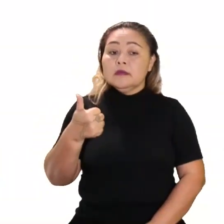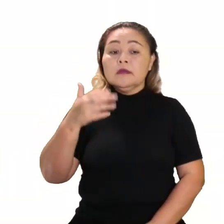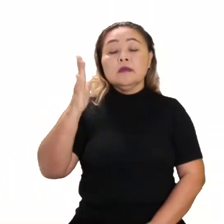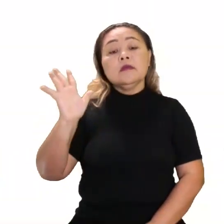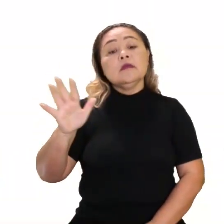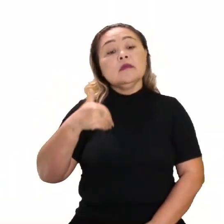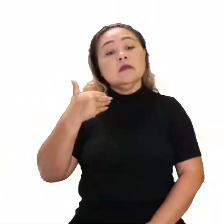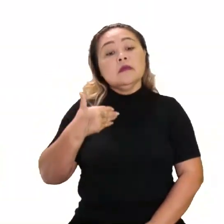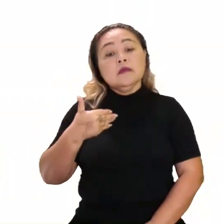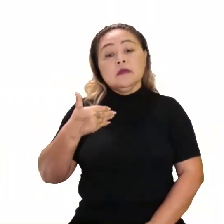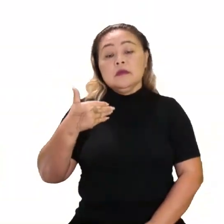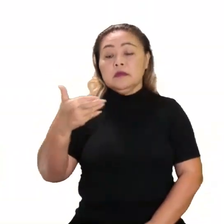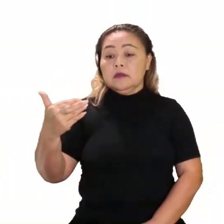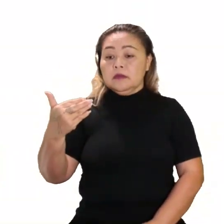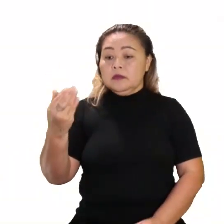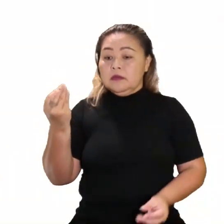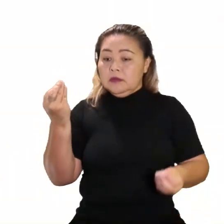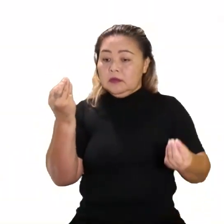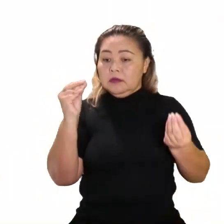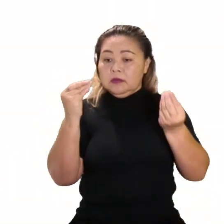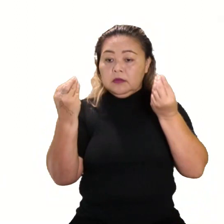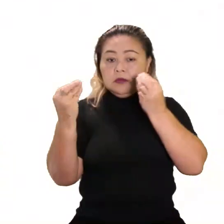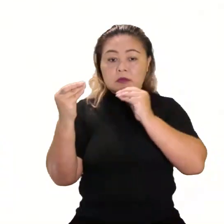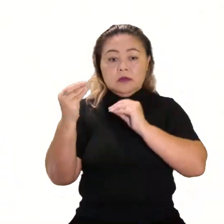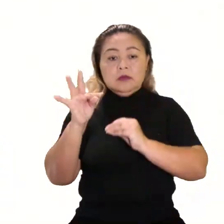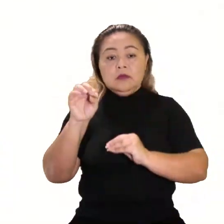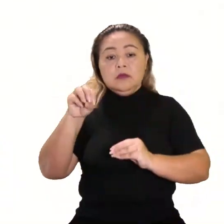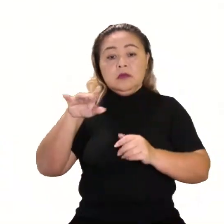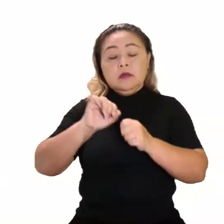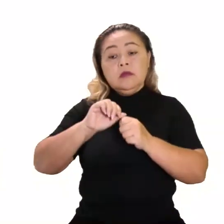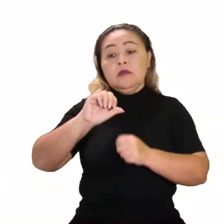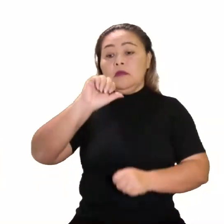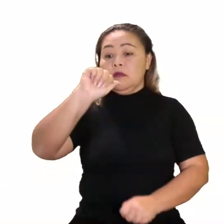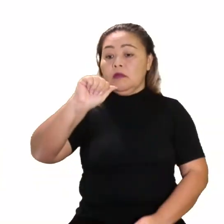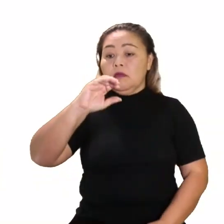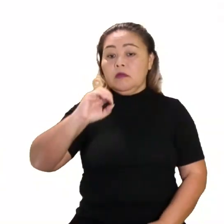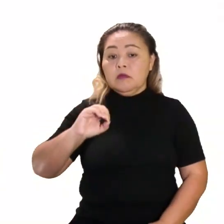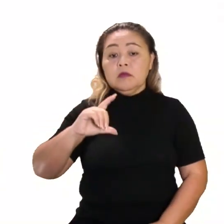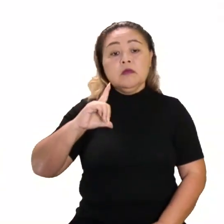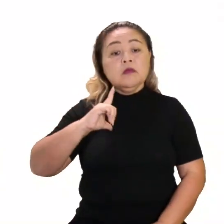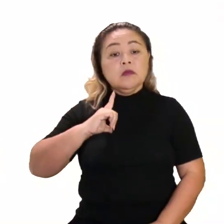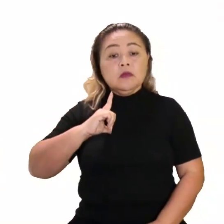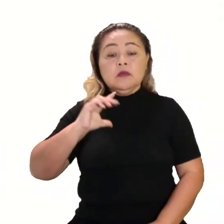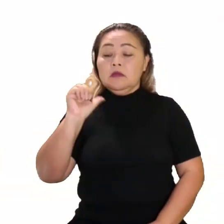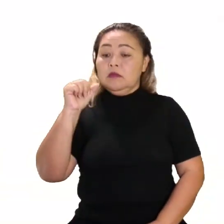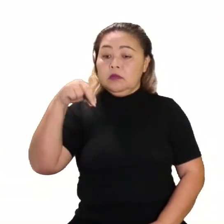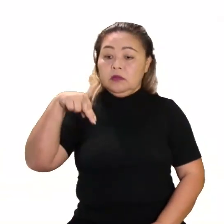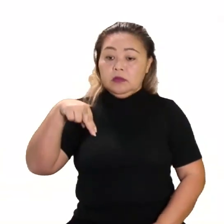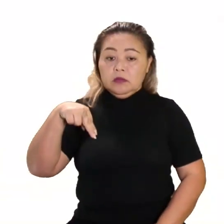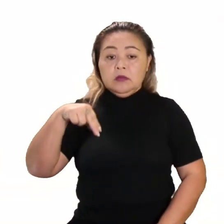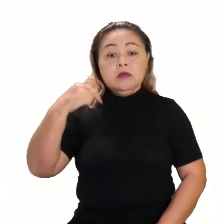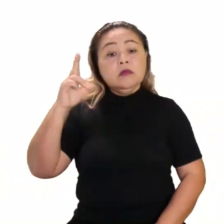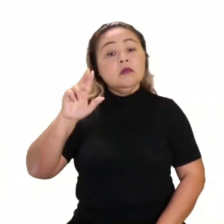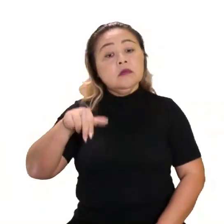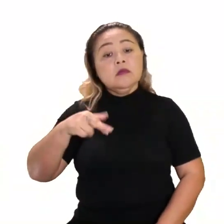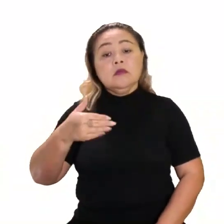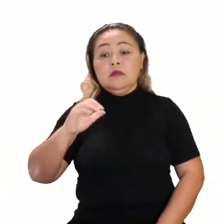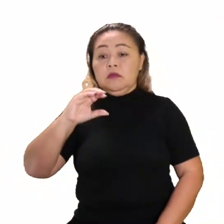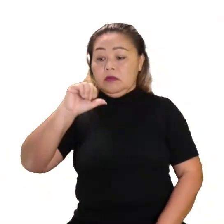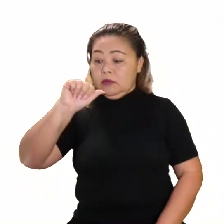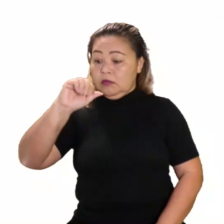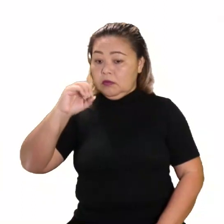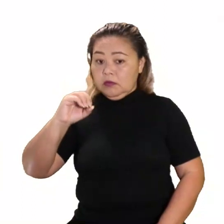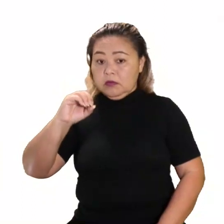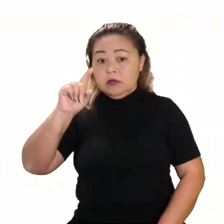Quando começamos a enumeração dos termos por A0, temos que o AN é igual ao